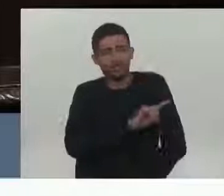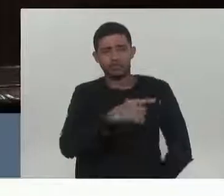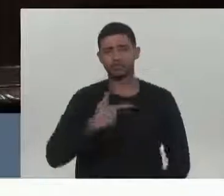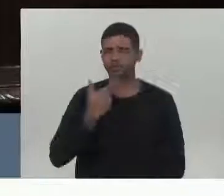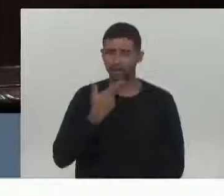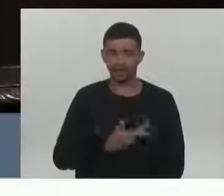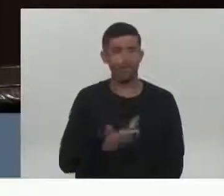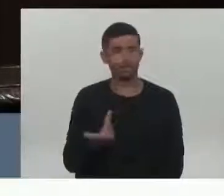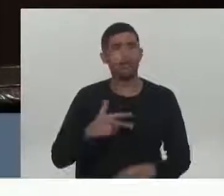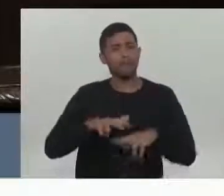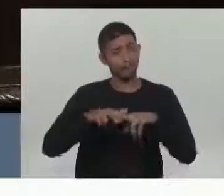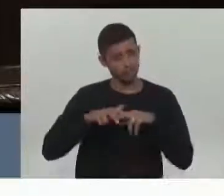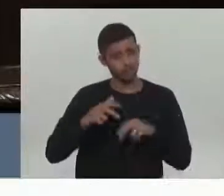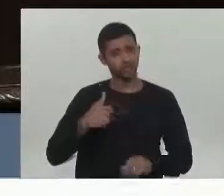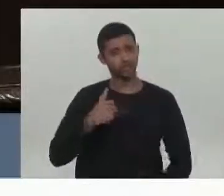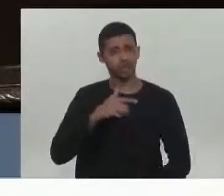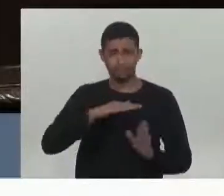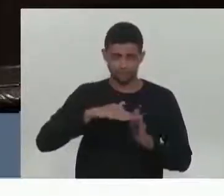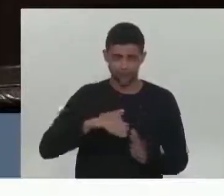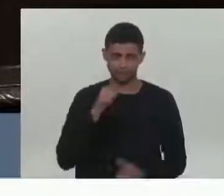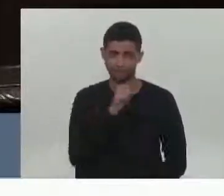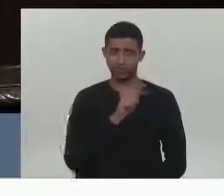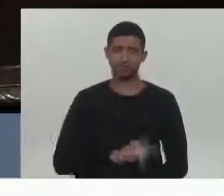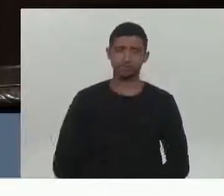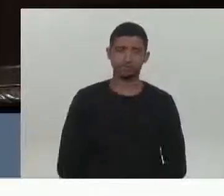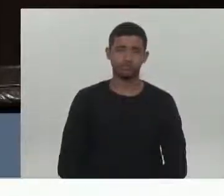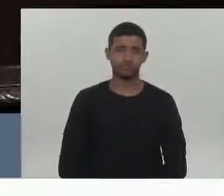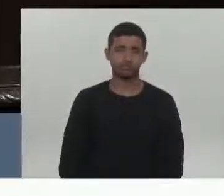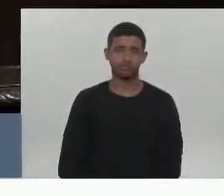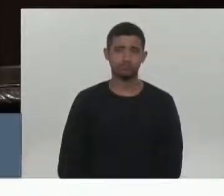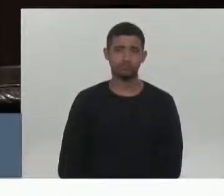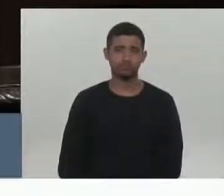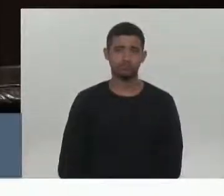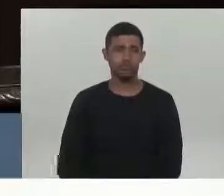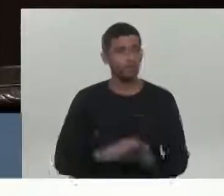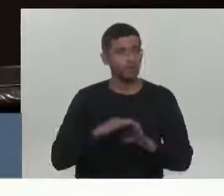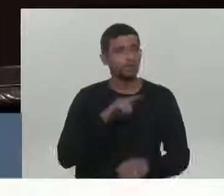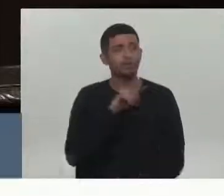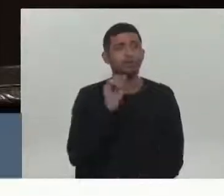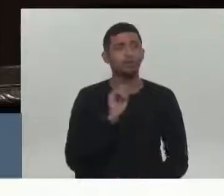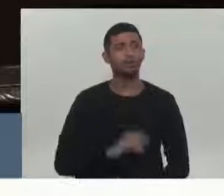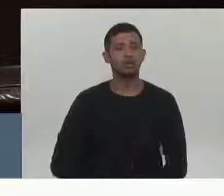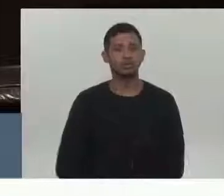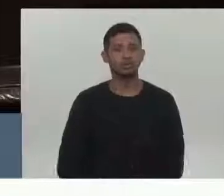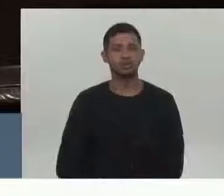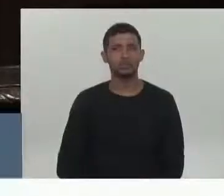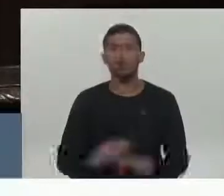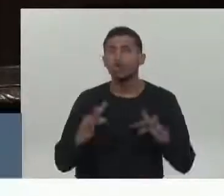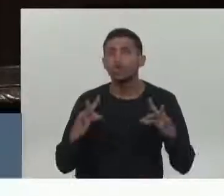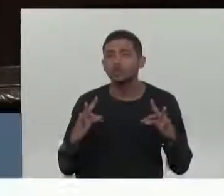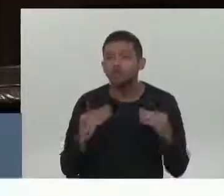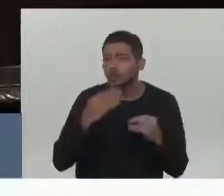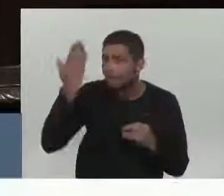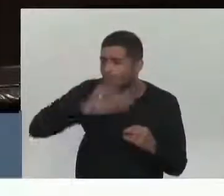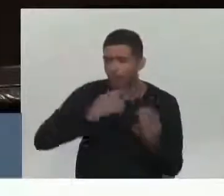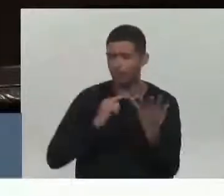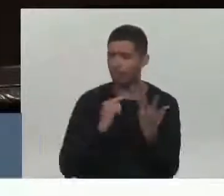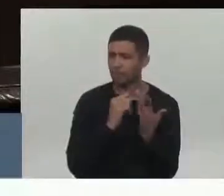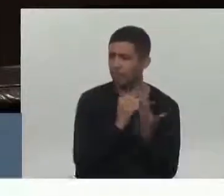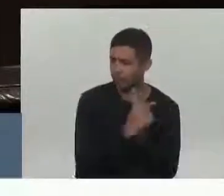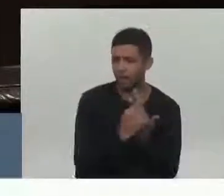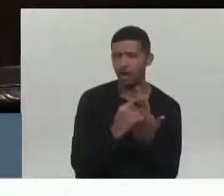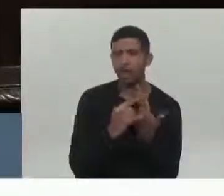mais por essa razão que eu peço a Vossa Excelência que traga todos os fatos. Deputado Márcio O Pacheco. governo